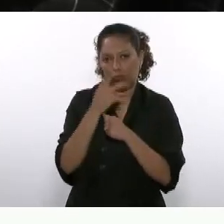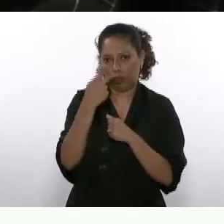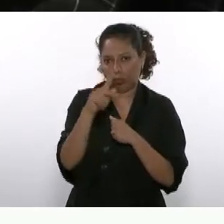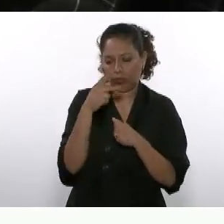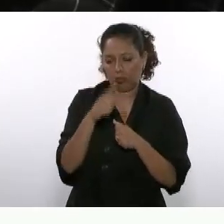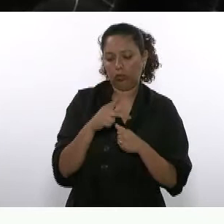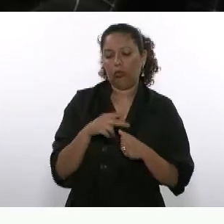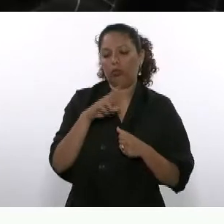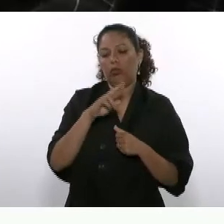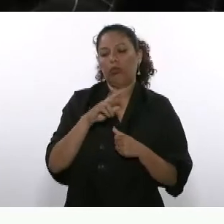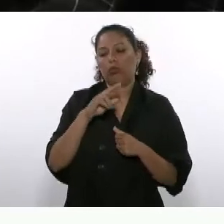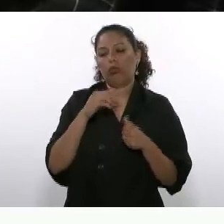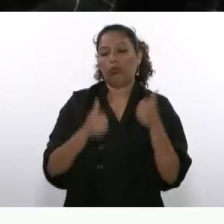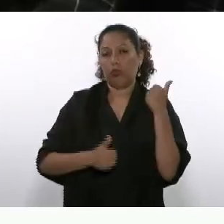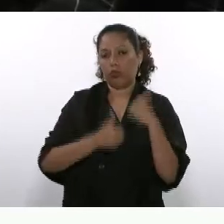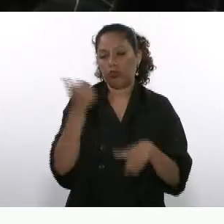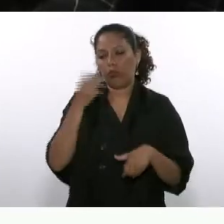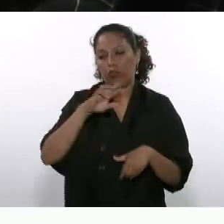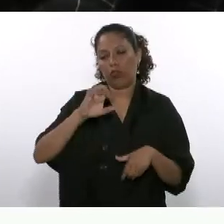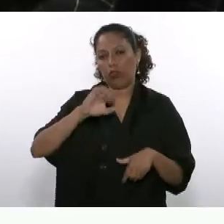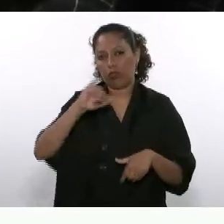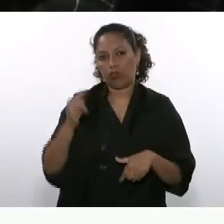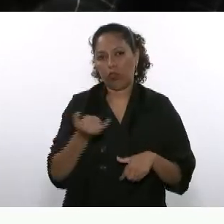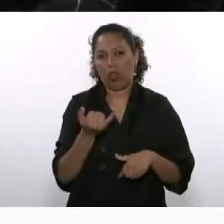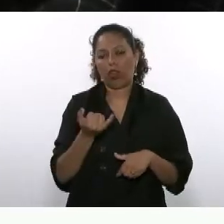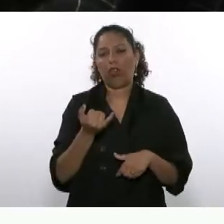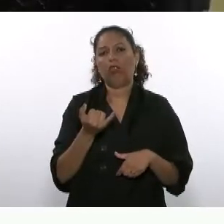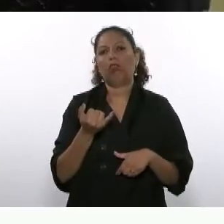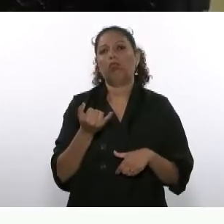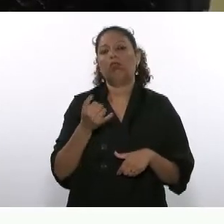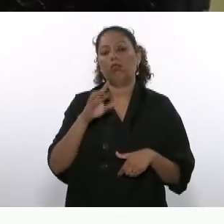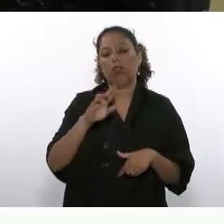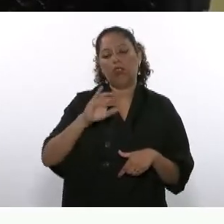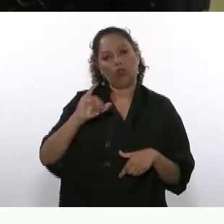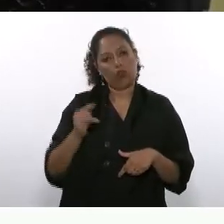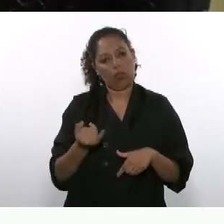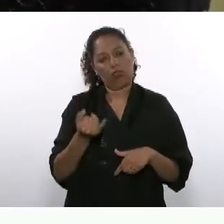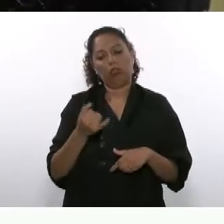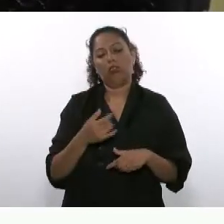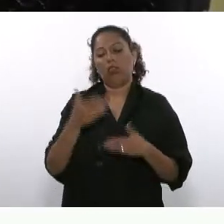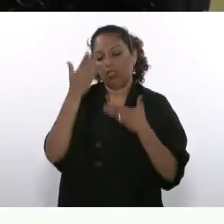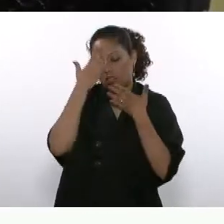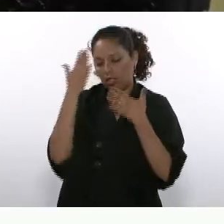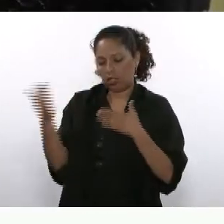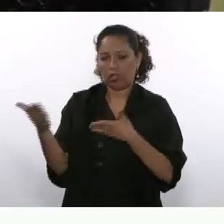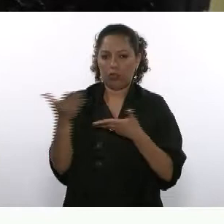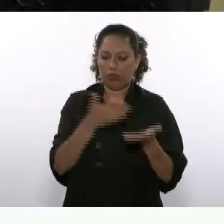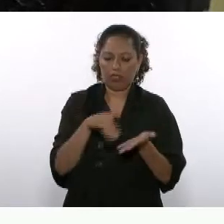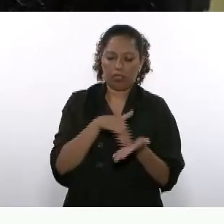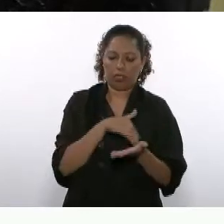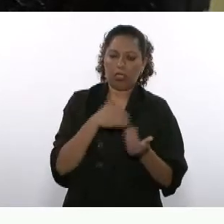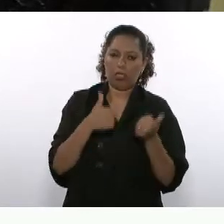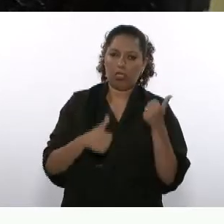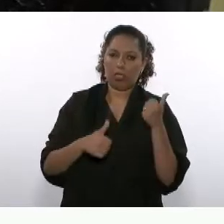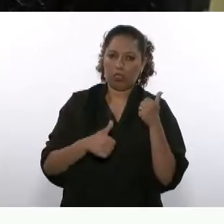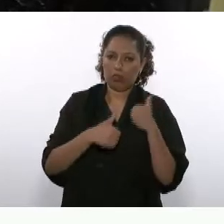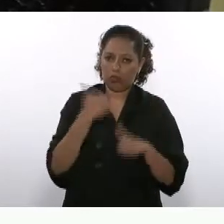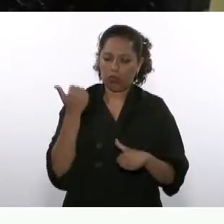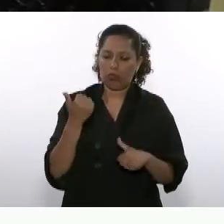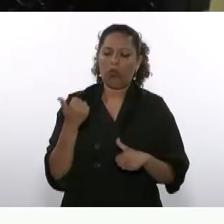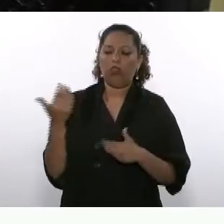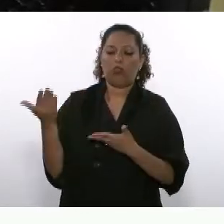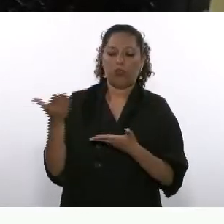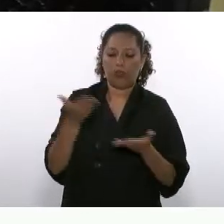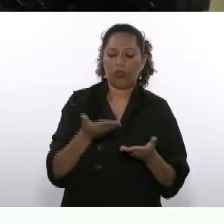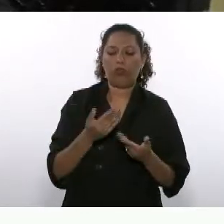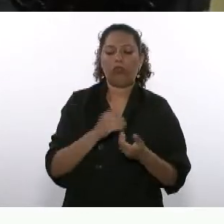Esporte RJ. Nesses projetos. Agradeço a presença da equipe da Secretaria de Esporte, sua presença, subsecretário.